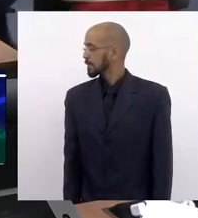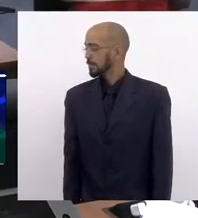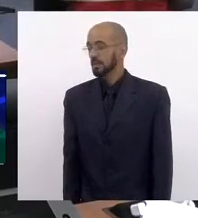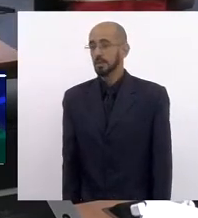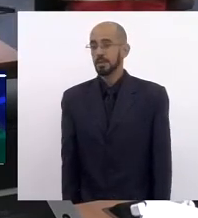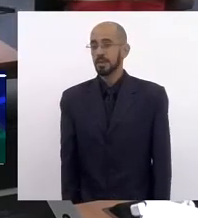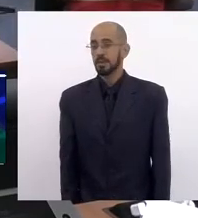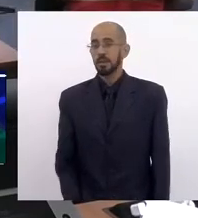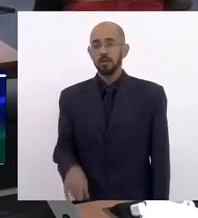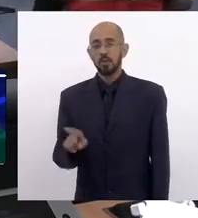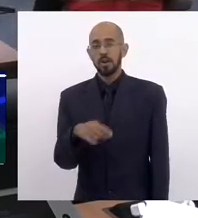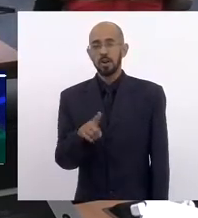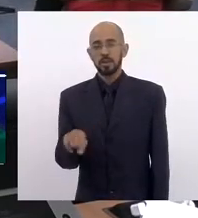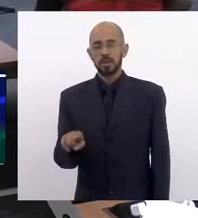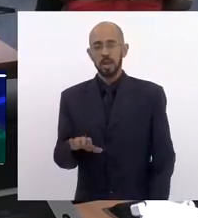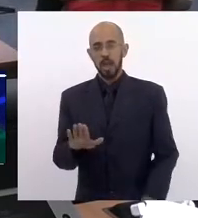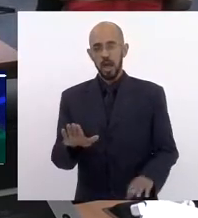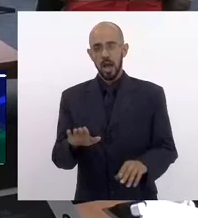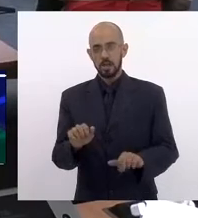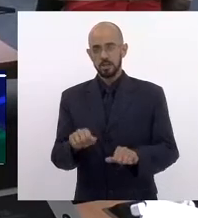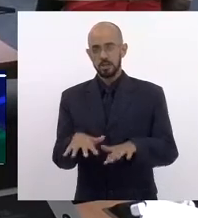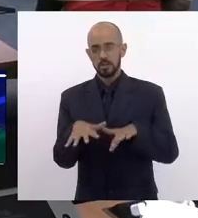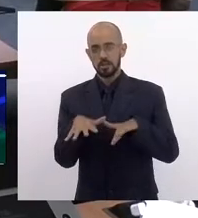Suspender a sessão por alguns minutos até